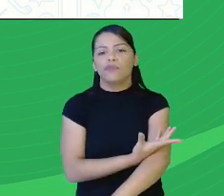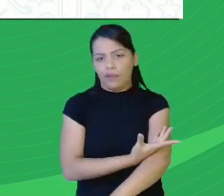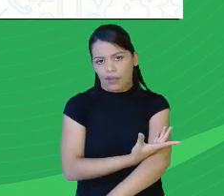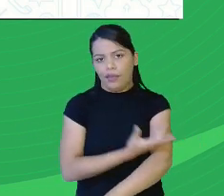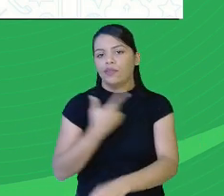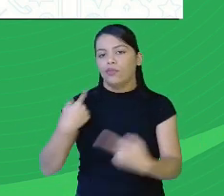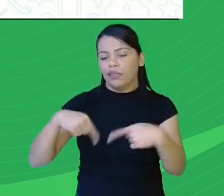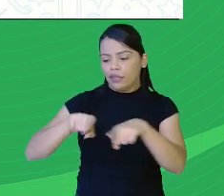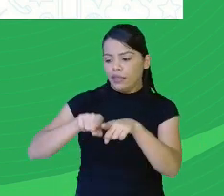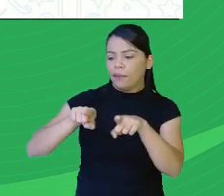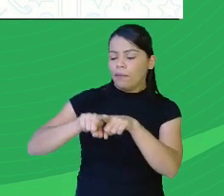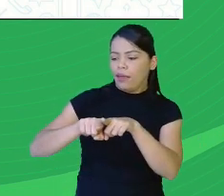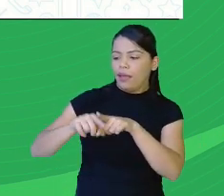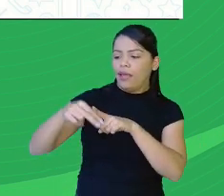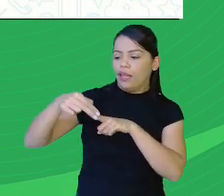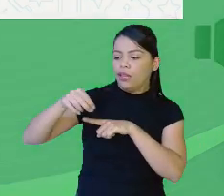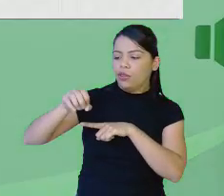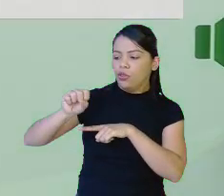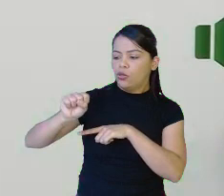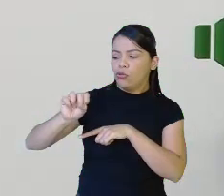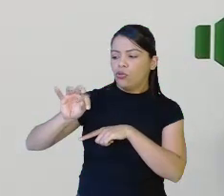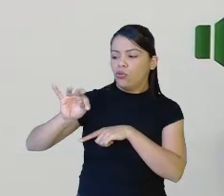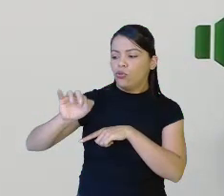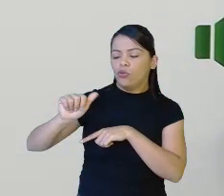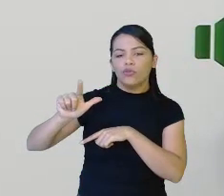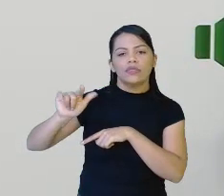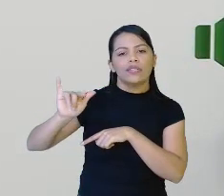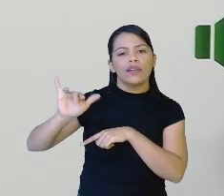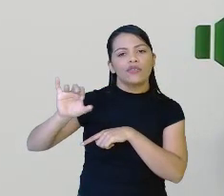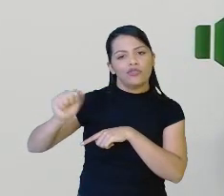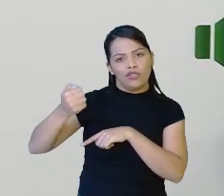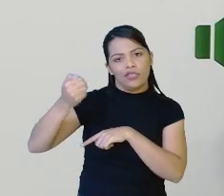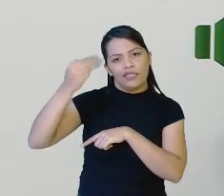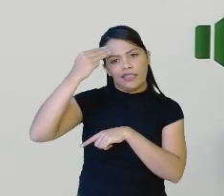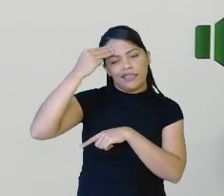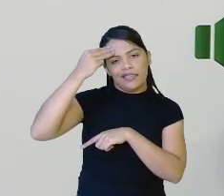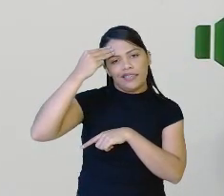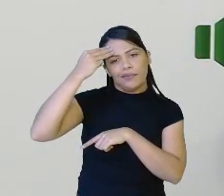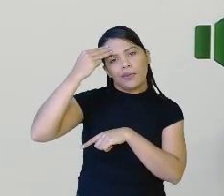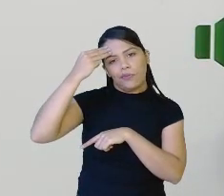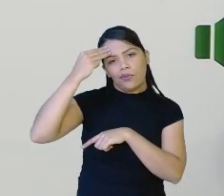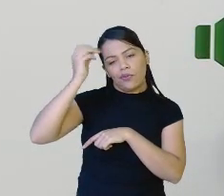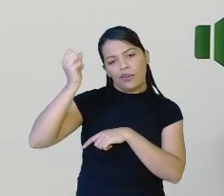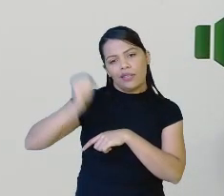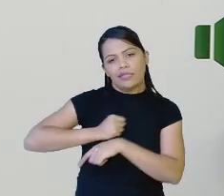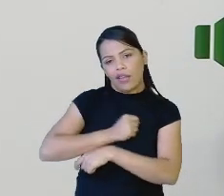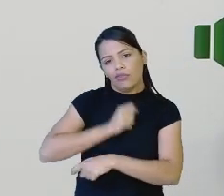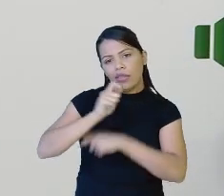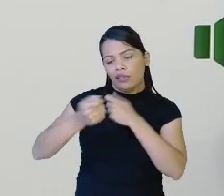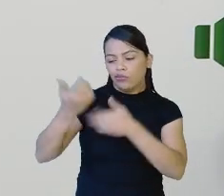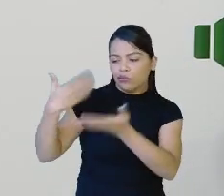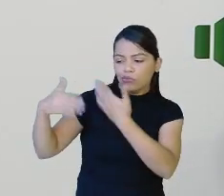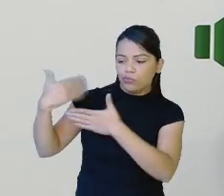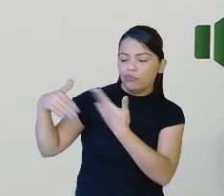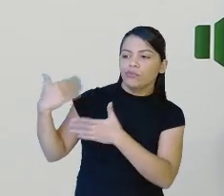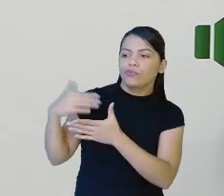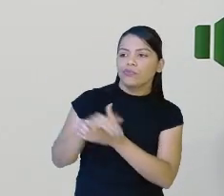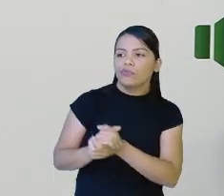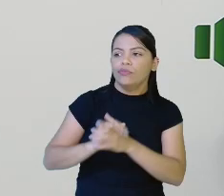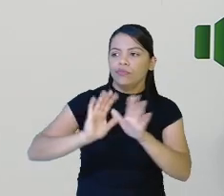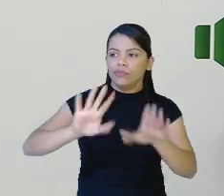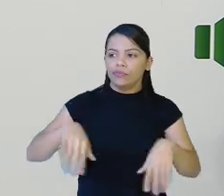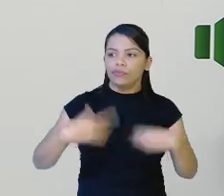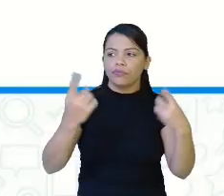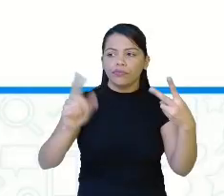ali trazendo em meio à sua crônica. A humorística, eu te falei agora, não foi? Que às vezes ele traz um pouco